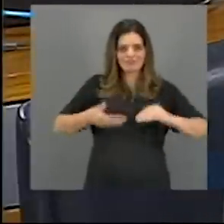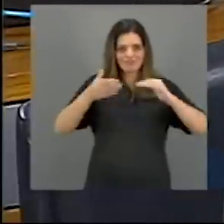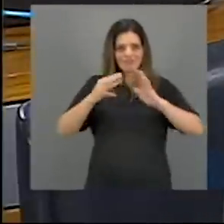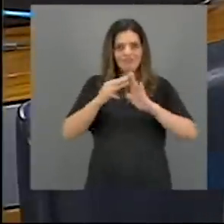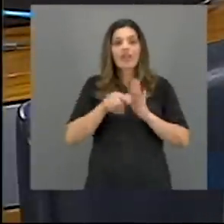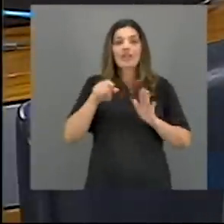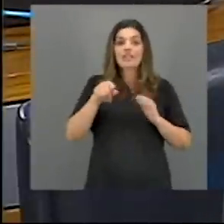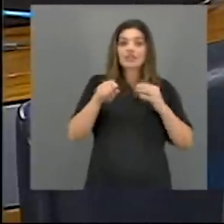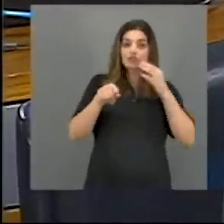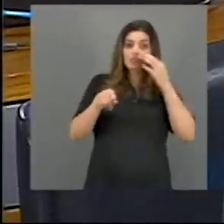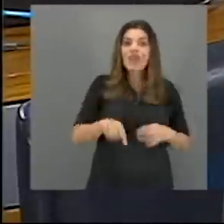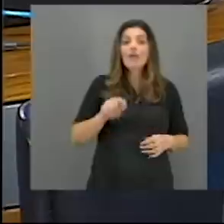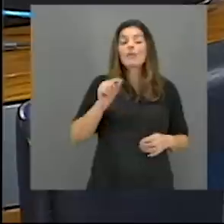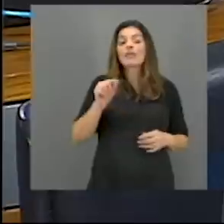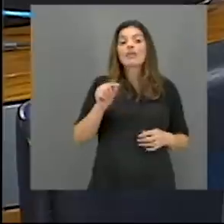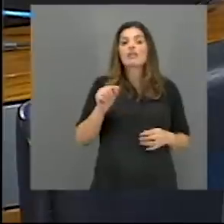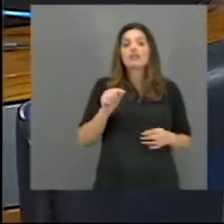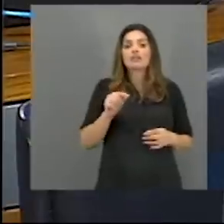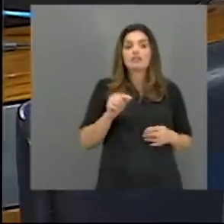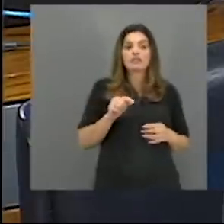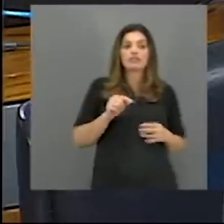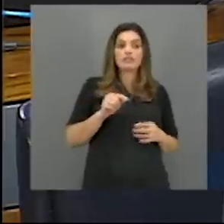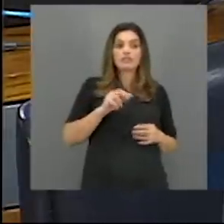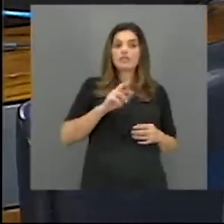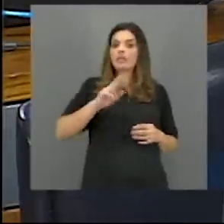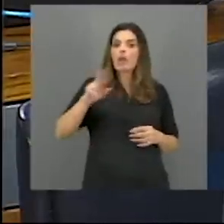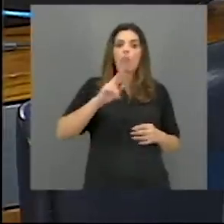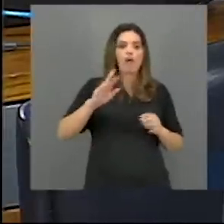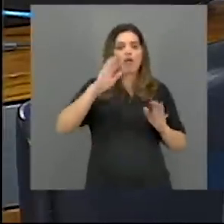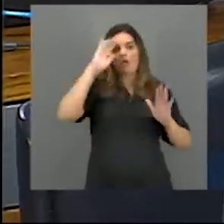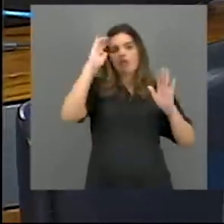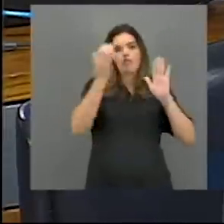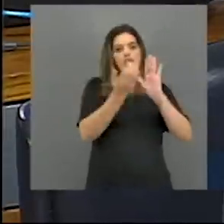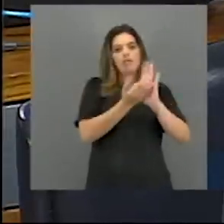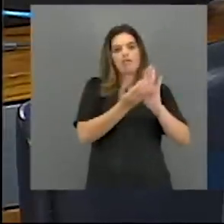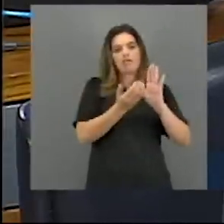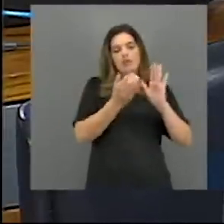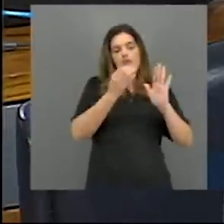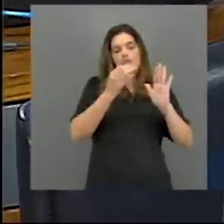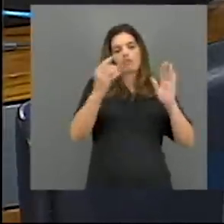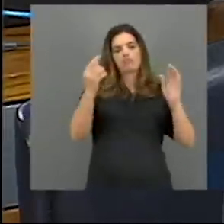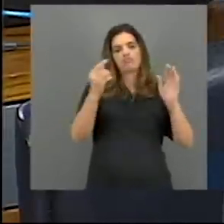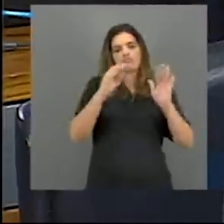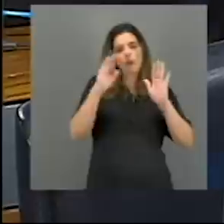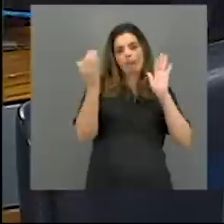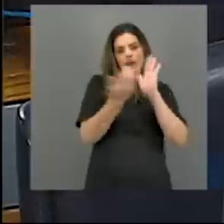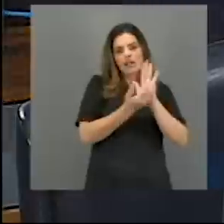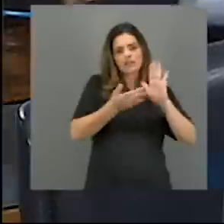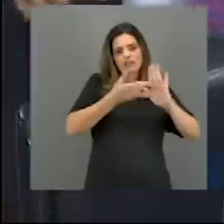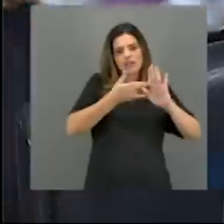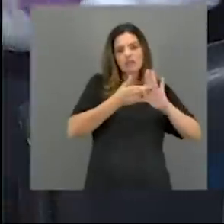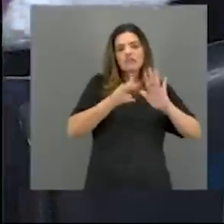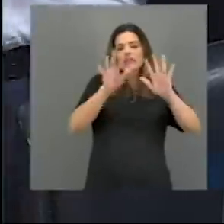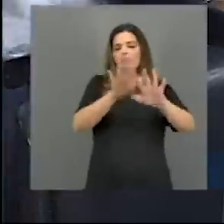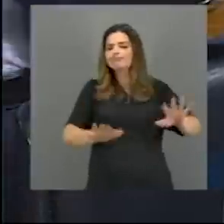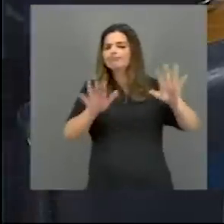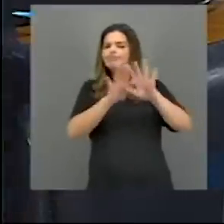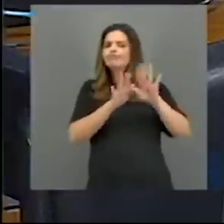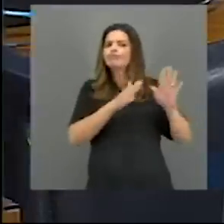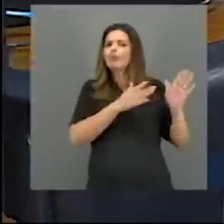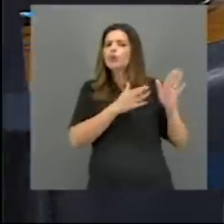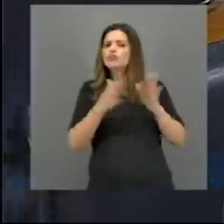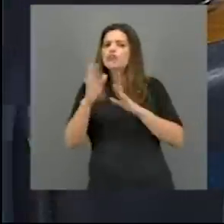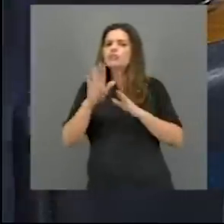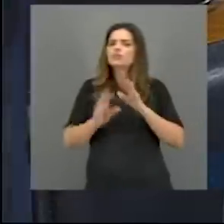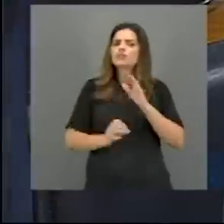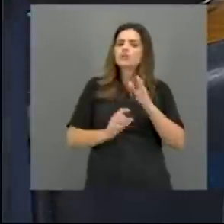Tal prática, no entanto, além de ser antirregimental, acaba por trazer insegurança jurídica para o colegiado e macula o processo legislativo na medida em